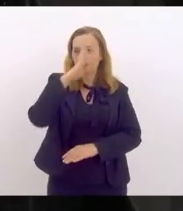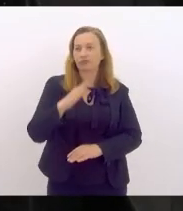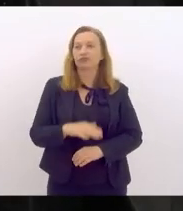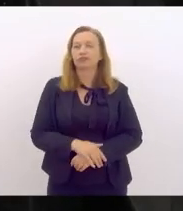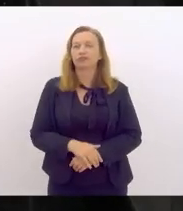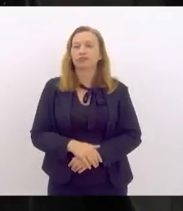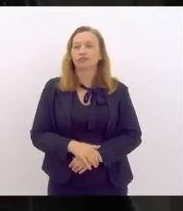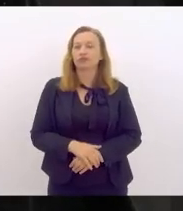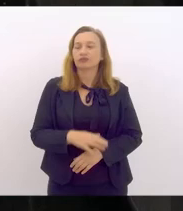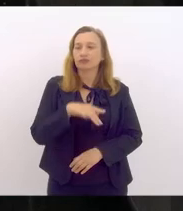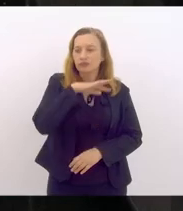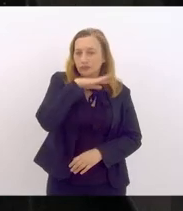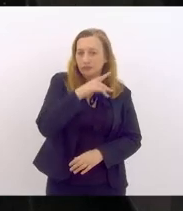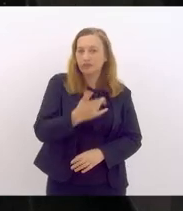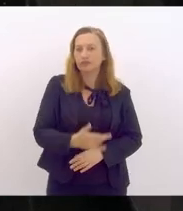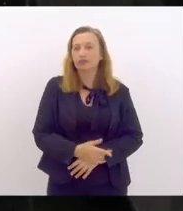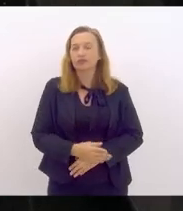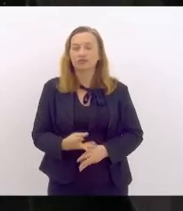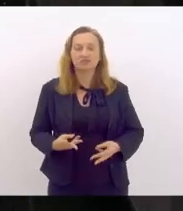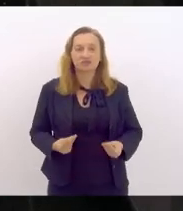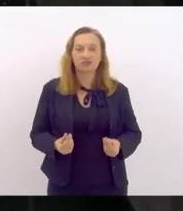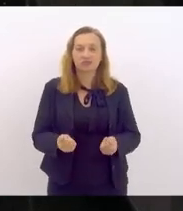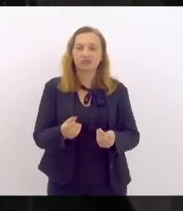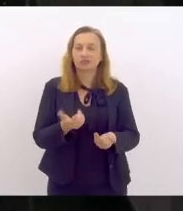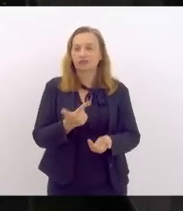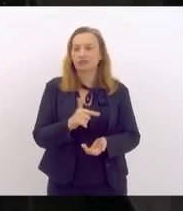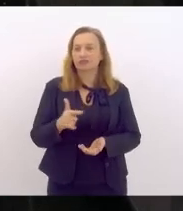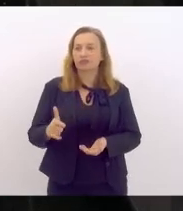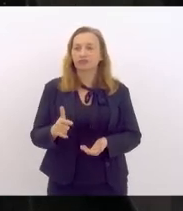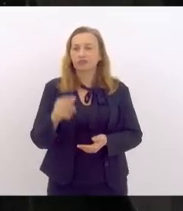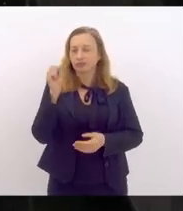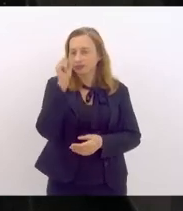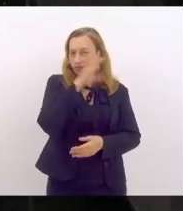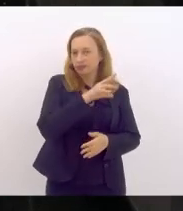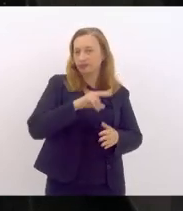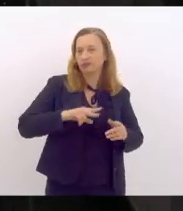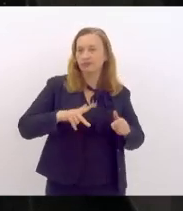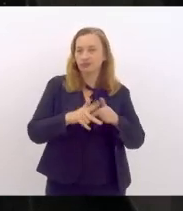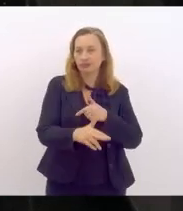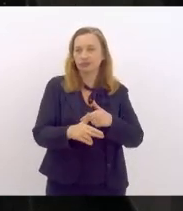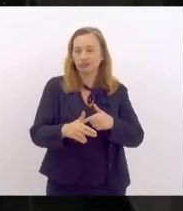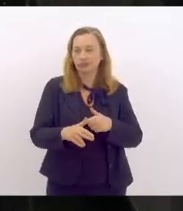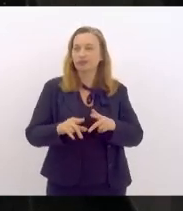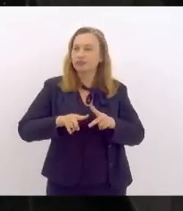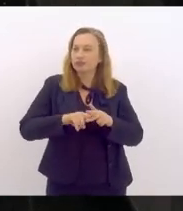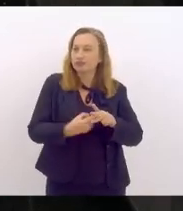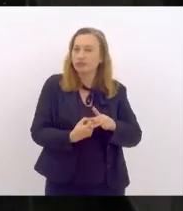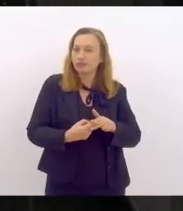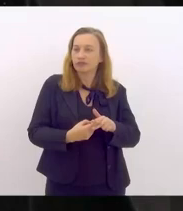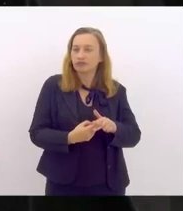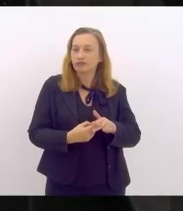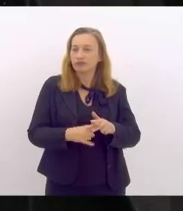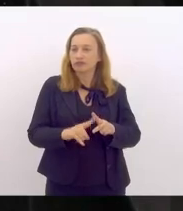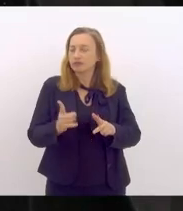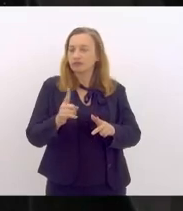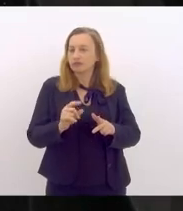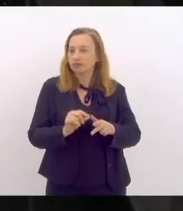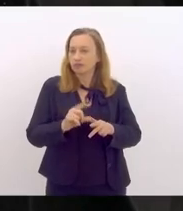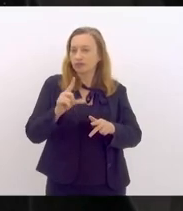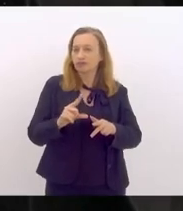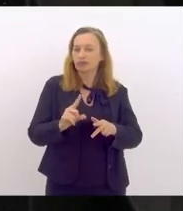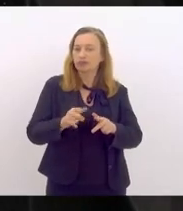medida Cruel insensível e absurda de impedir que haja uma recomposição não é aumento real